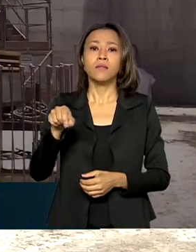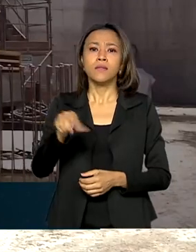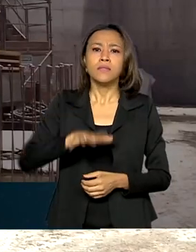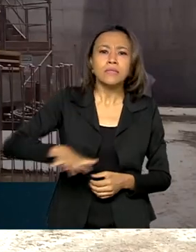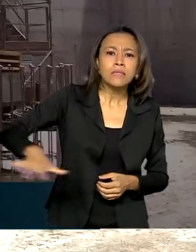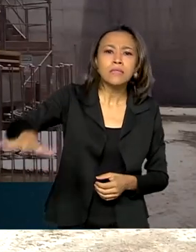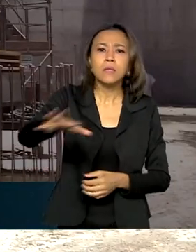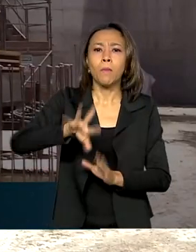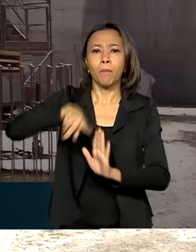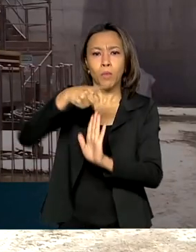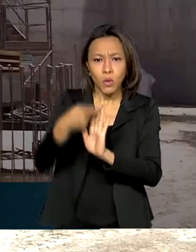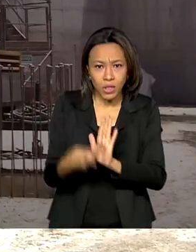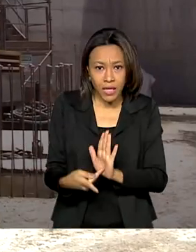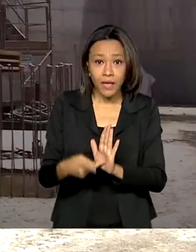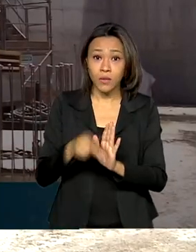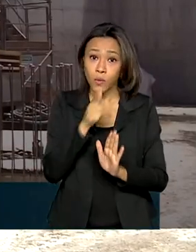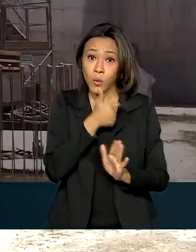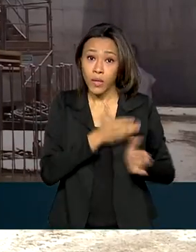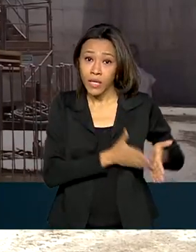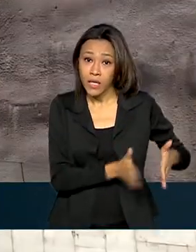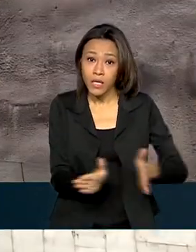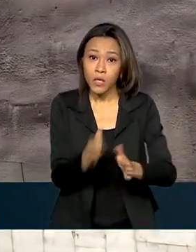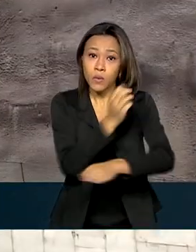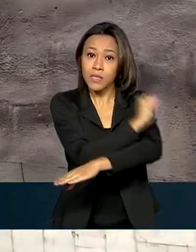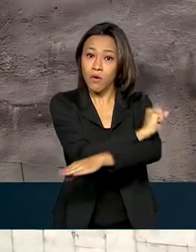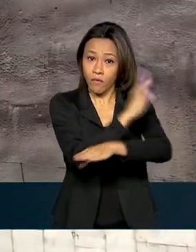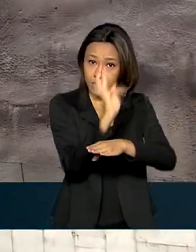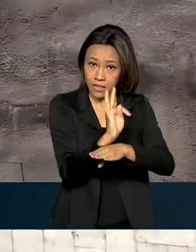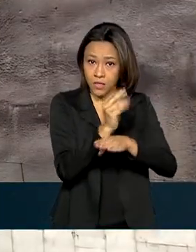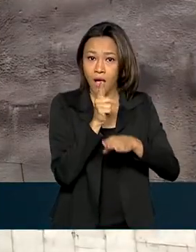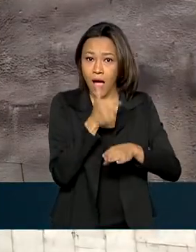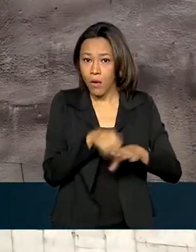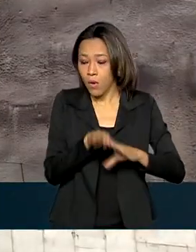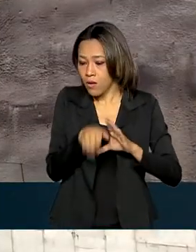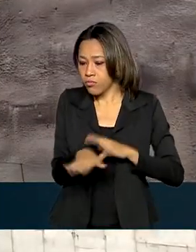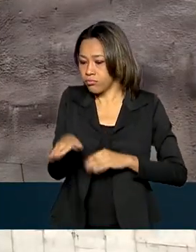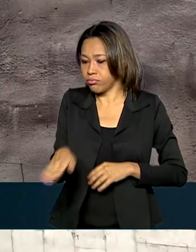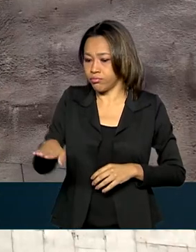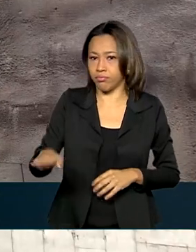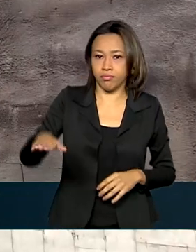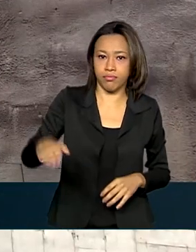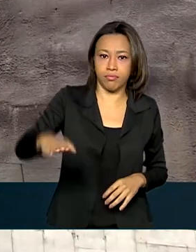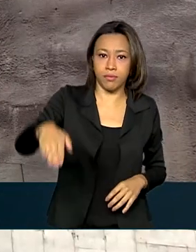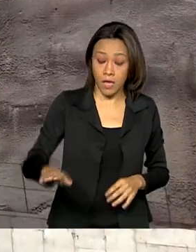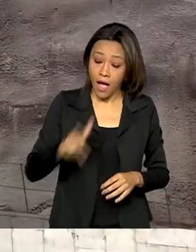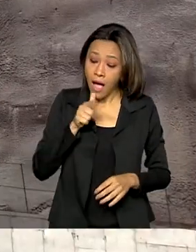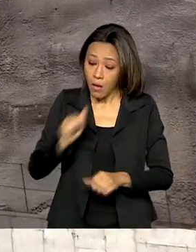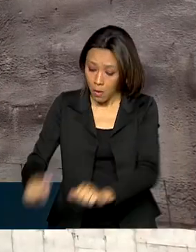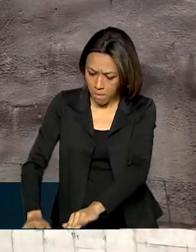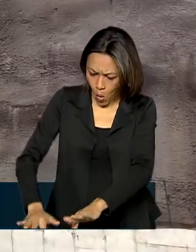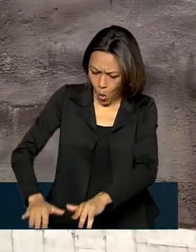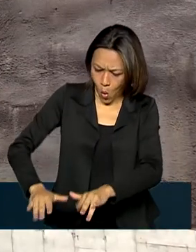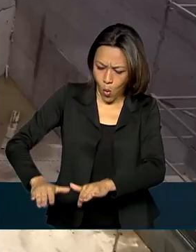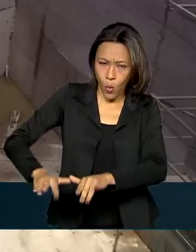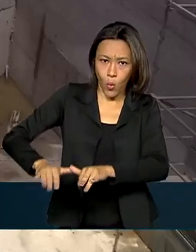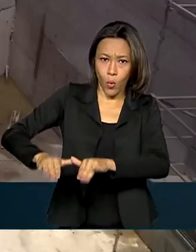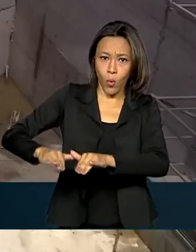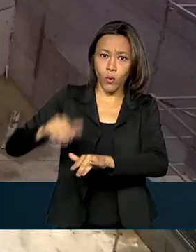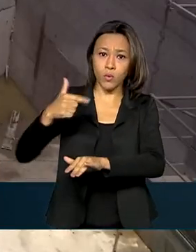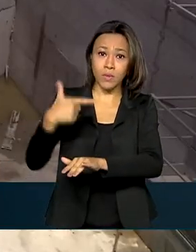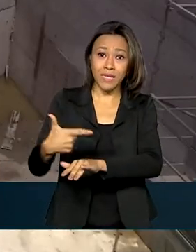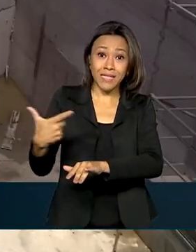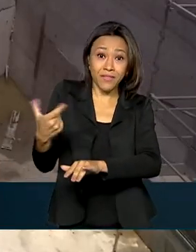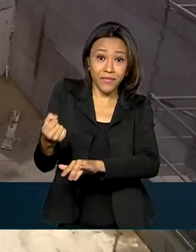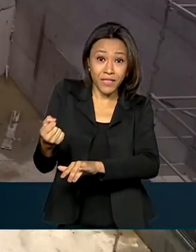do projeto de integração do Rio São Francisco o objetivo aqui é fazer a água subir 220 metros